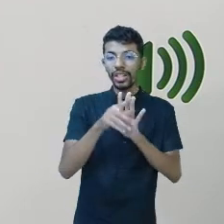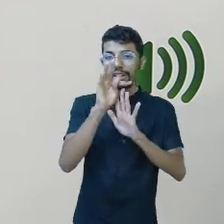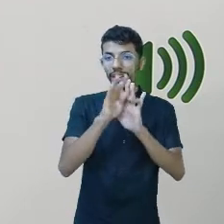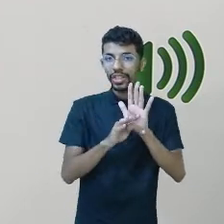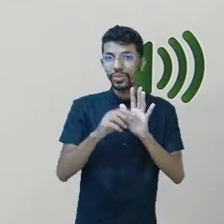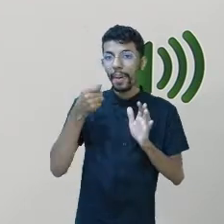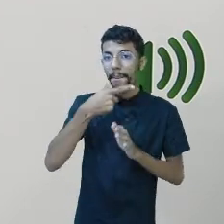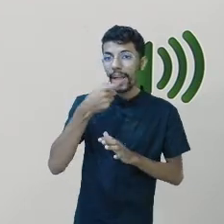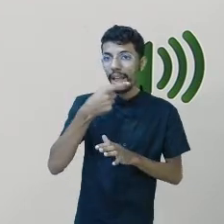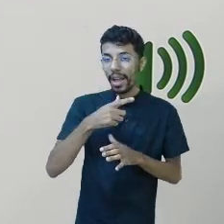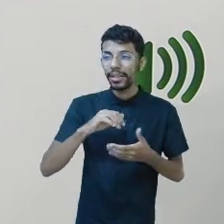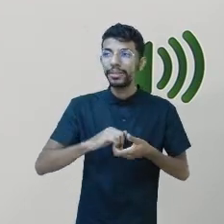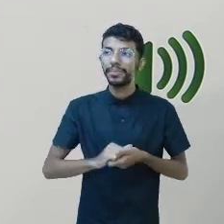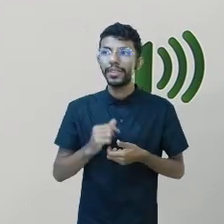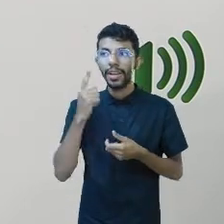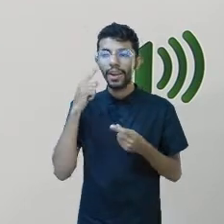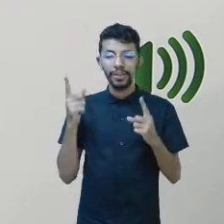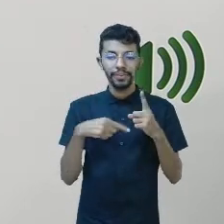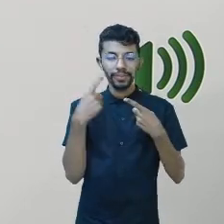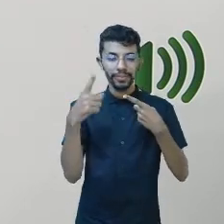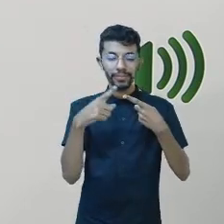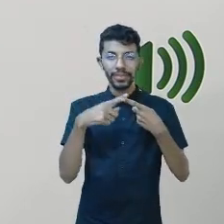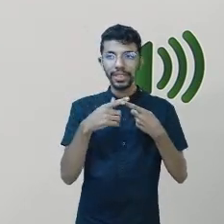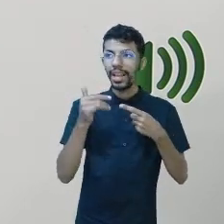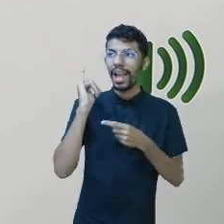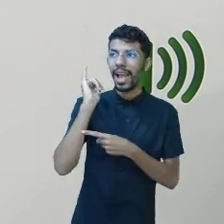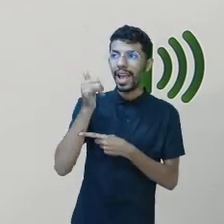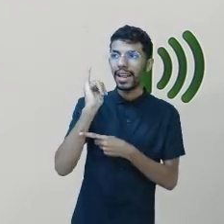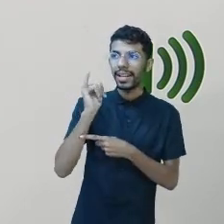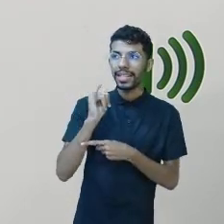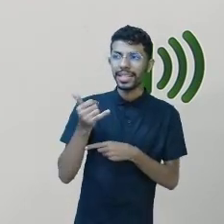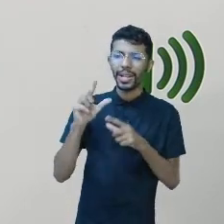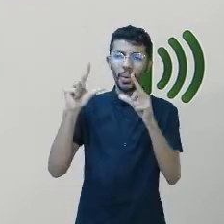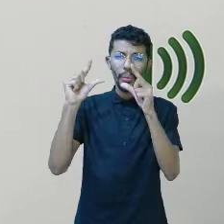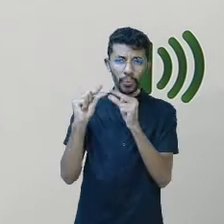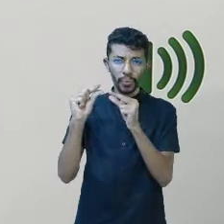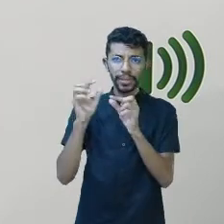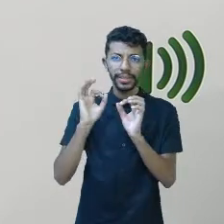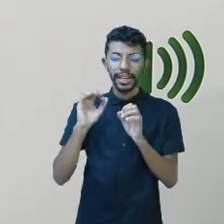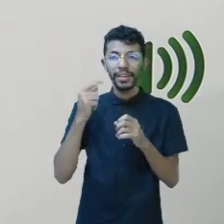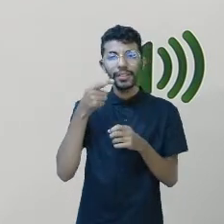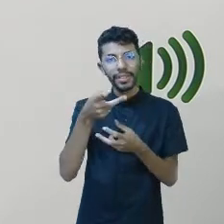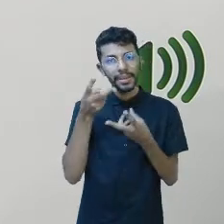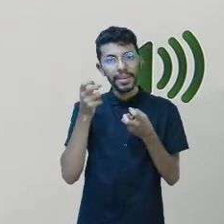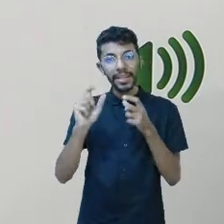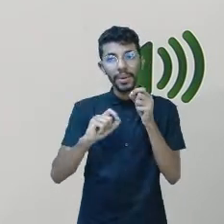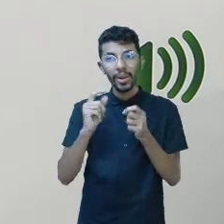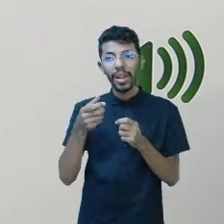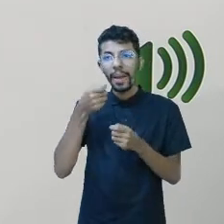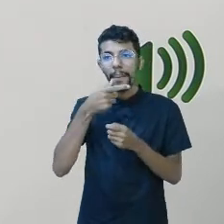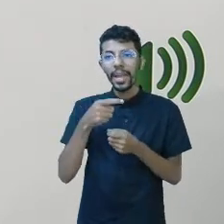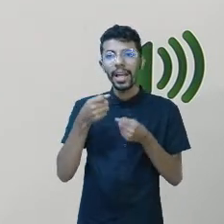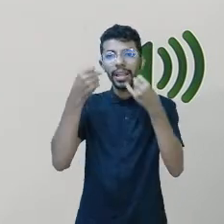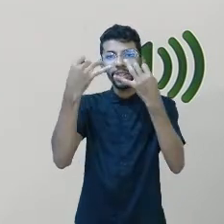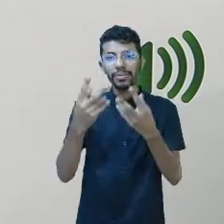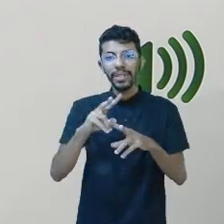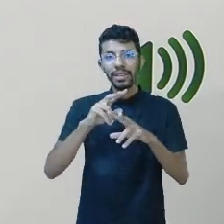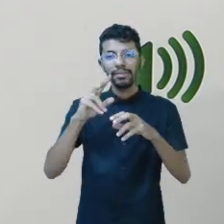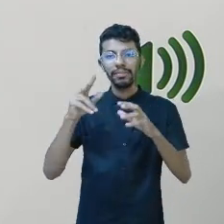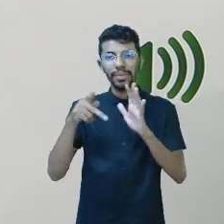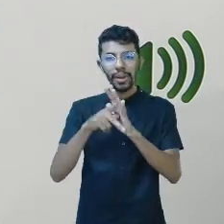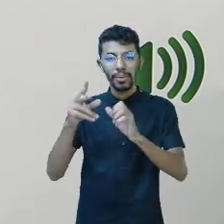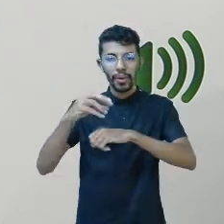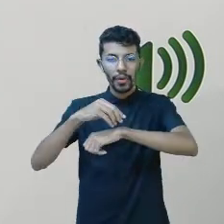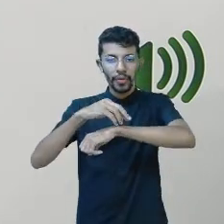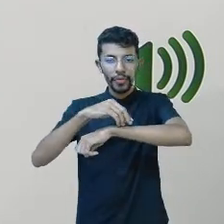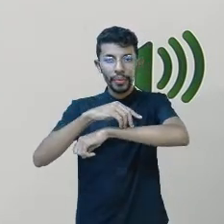piada? É uma narração relativamente curta. Você viu que essa piada que eu falei, que eu contei para vocês aqui das formigas, eu